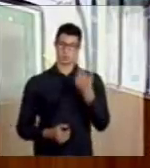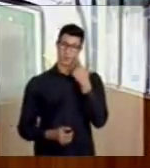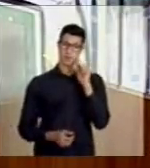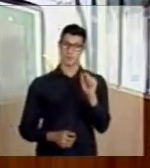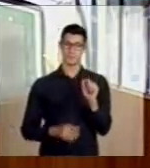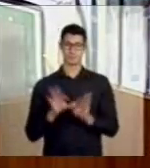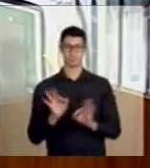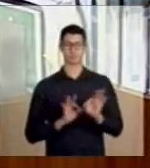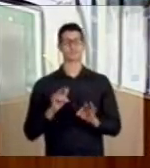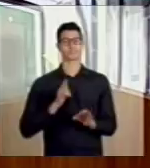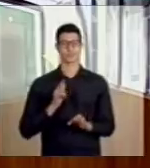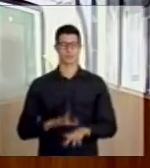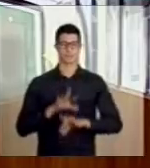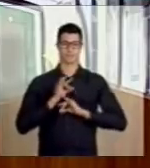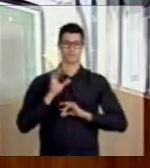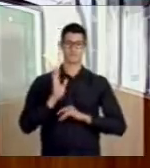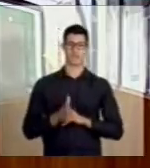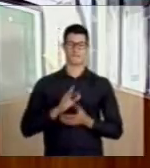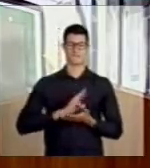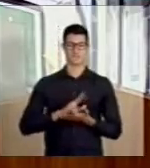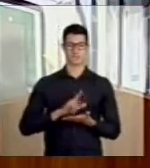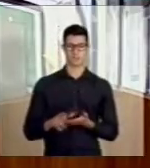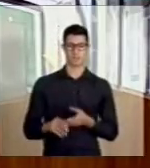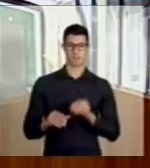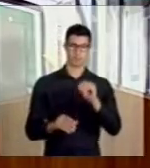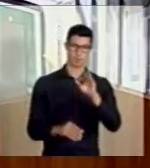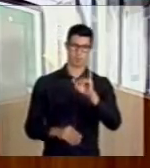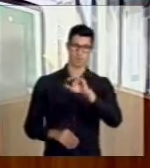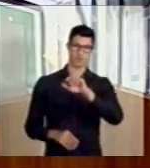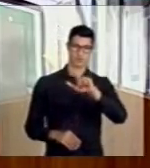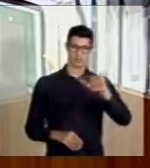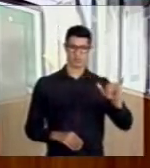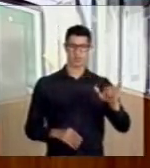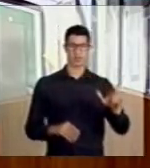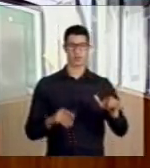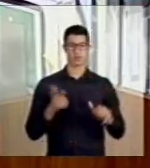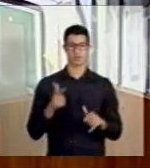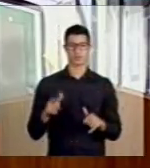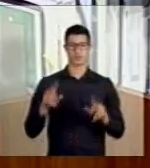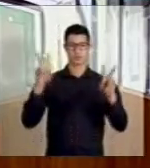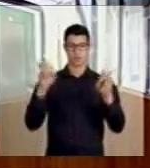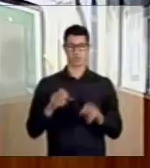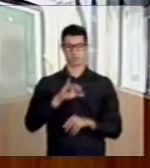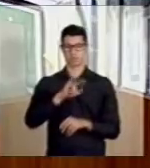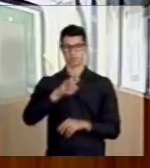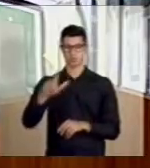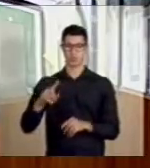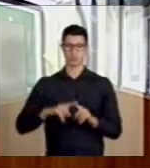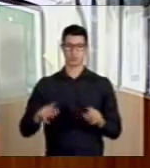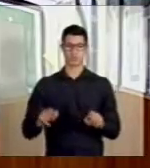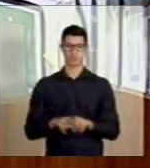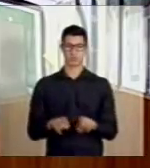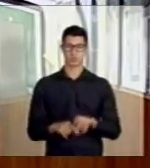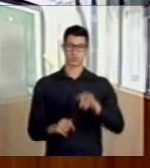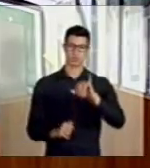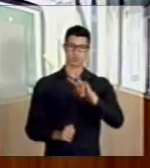esse procedimento tem sido adotado pelos diversos oficiais registradores, e não só na área do registro civil, mas na área do